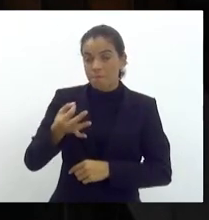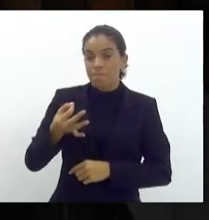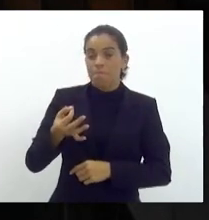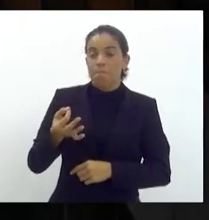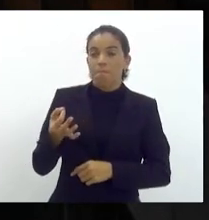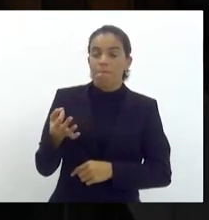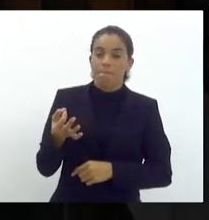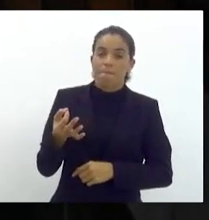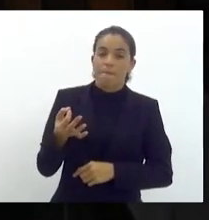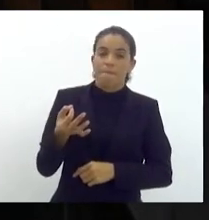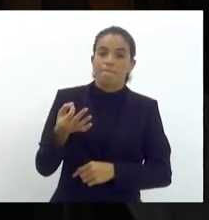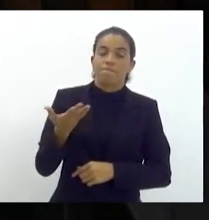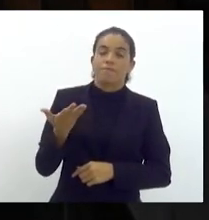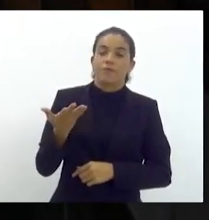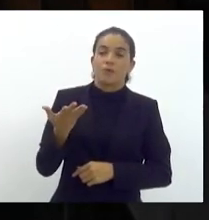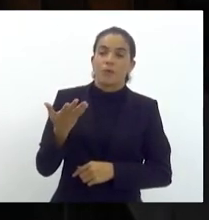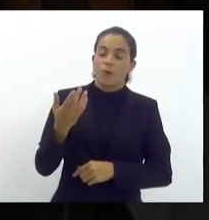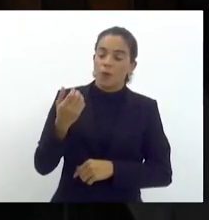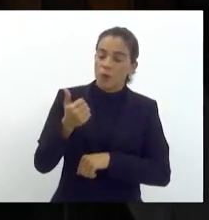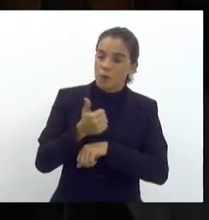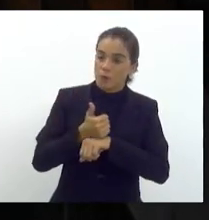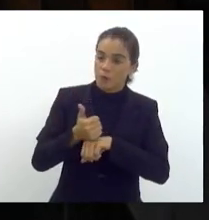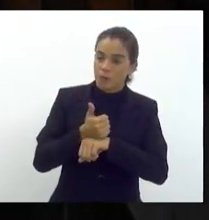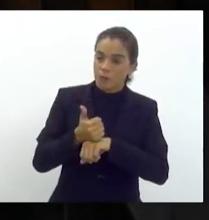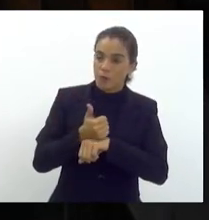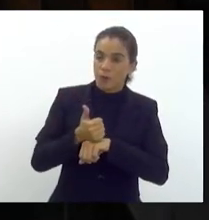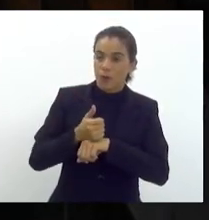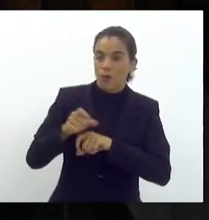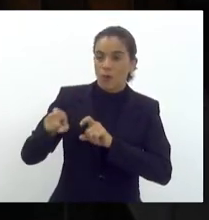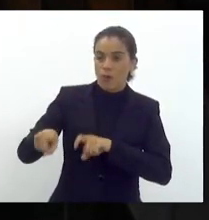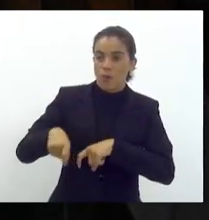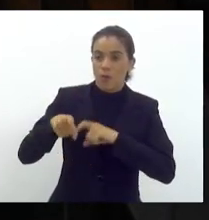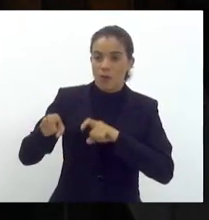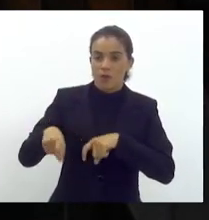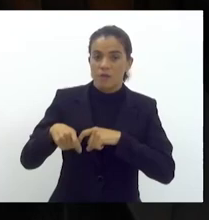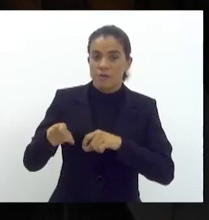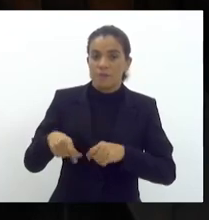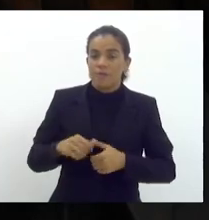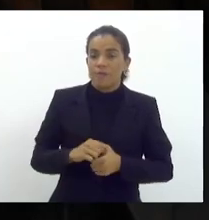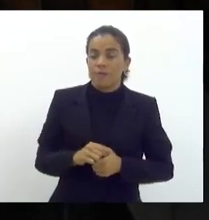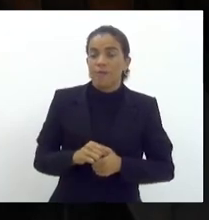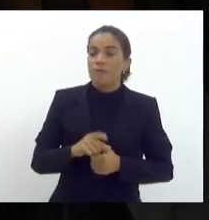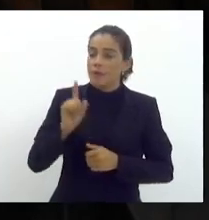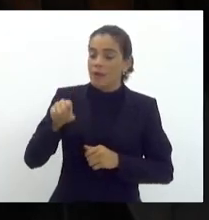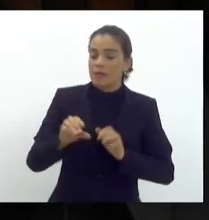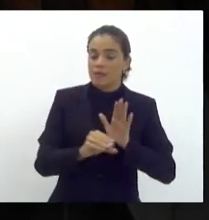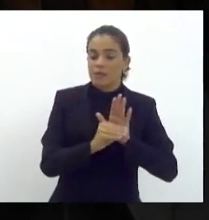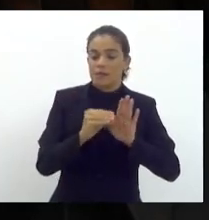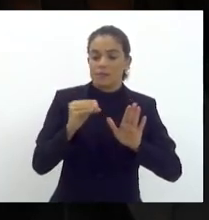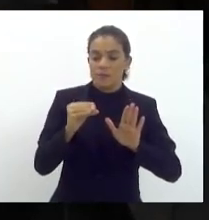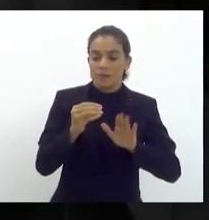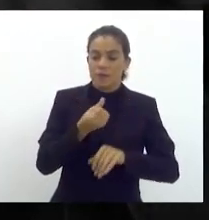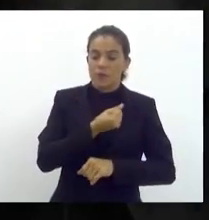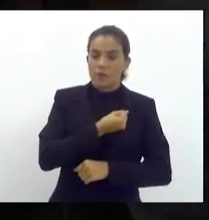do produtor rural Então essa emenda aditiva número